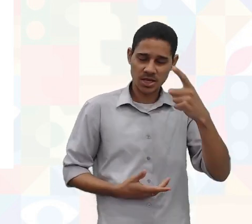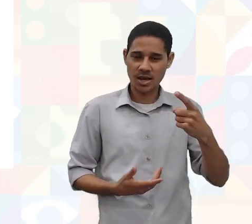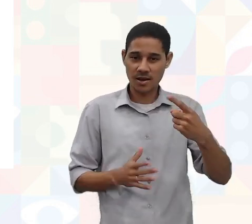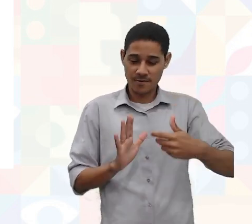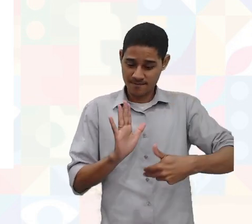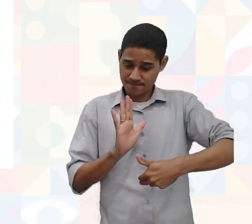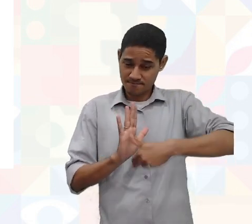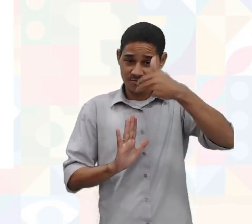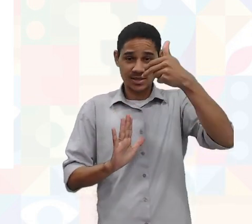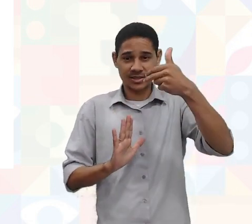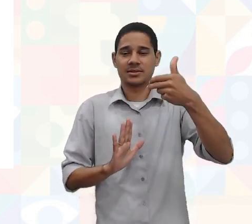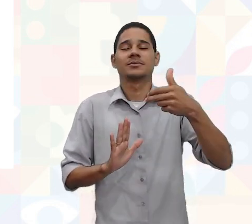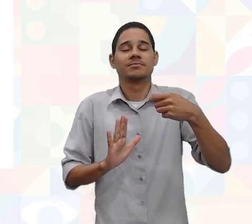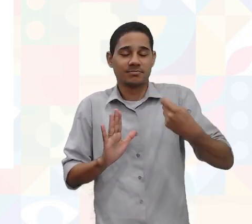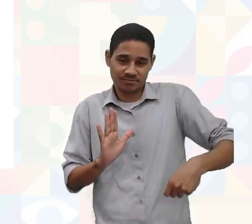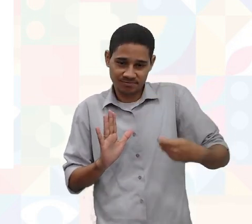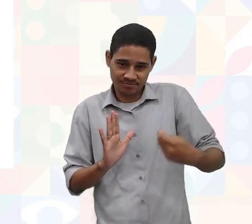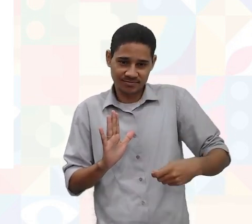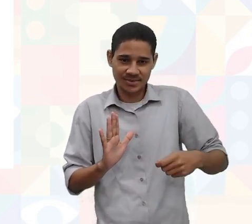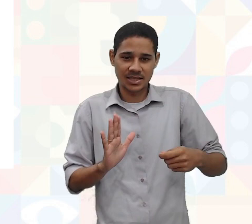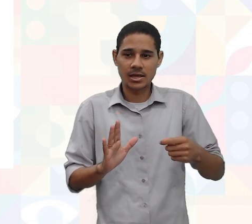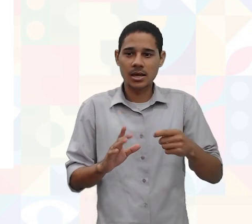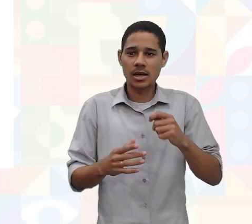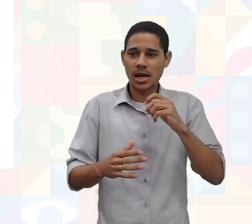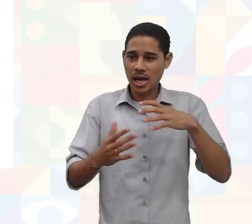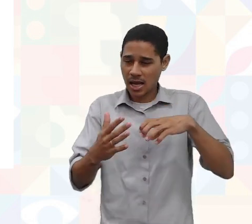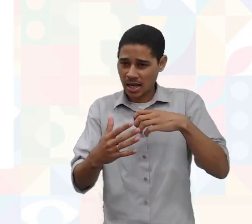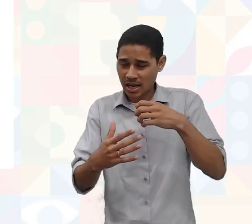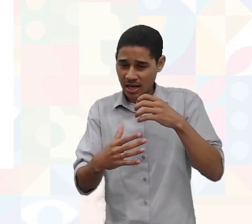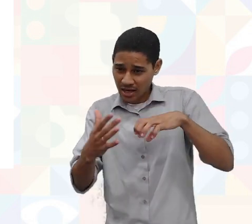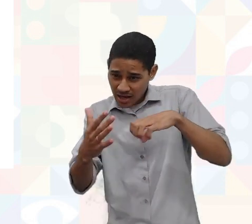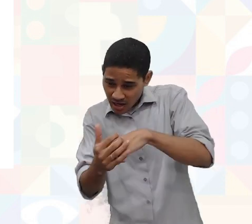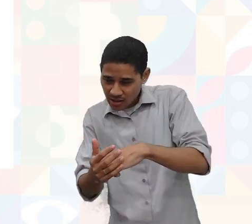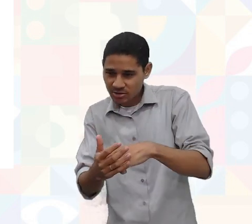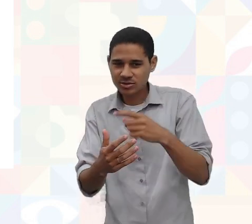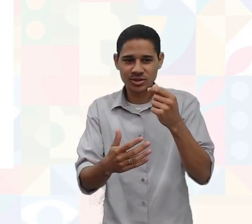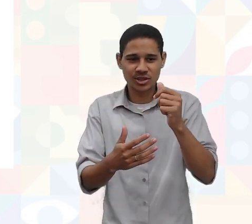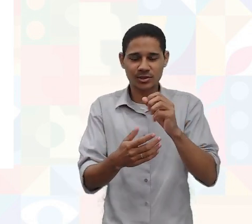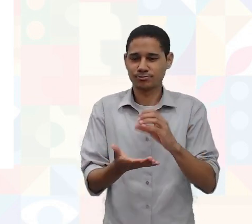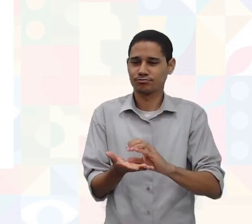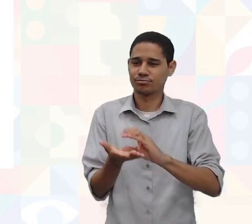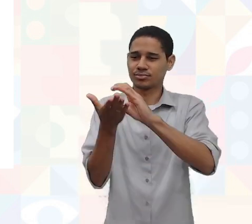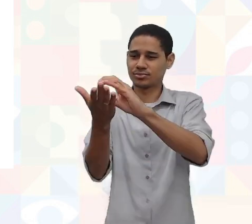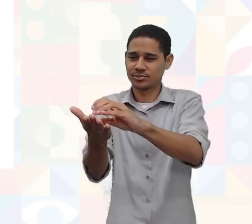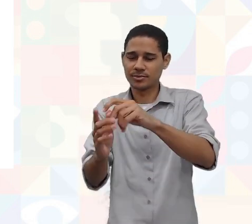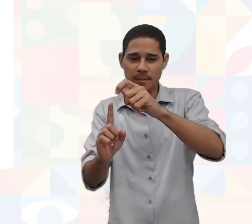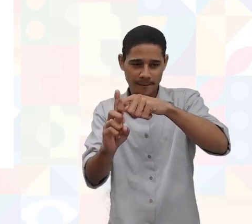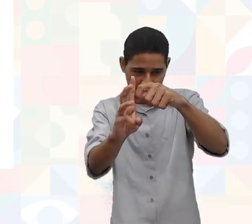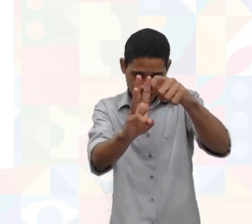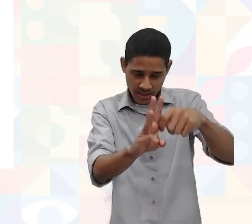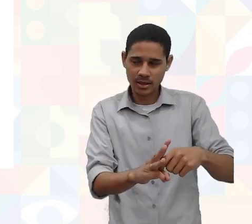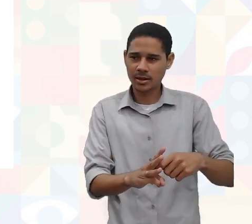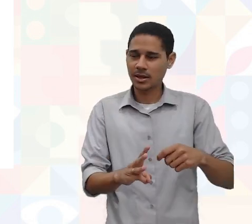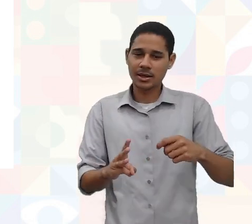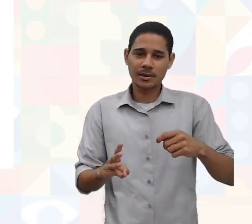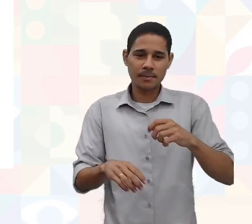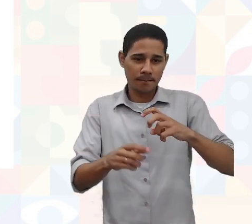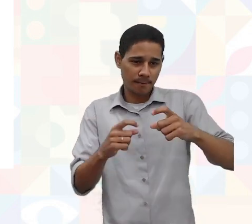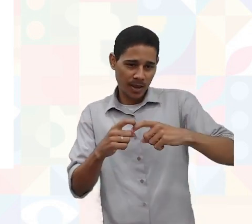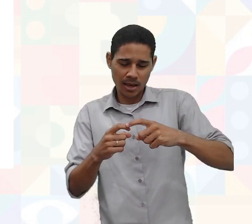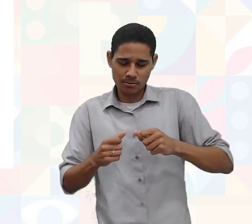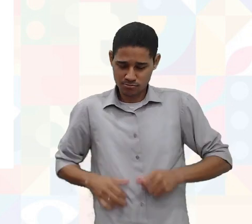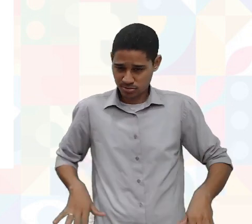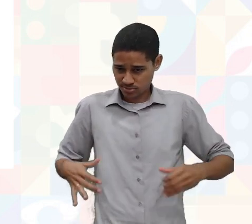cirurgia reparadora, auxílio acidente, despesas de reabilitação médica e ocupacional, seguro